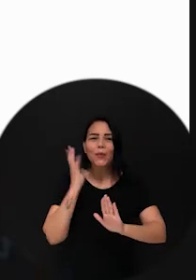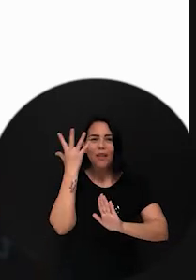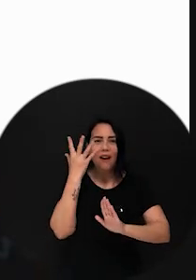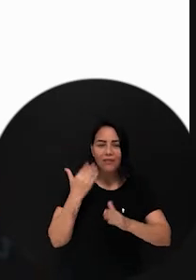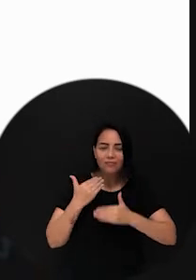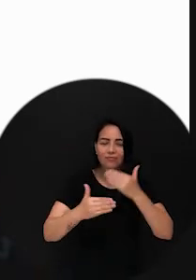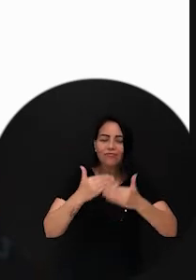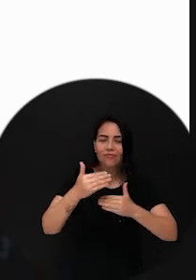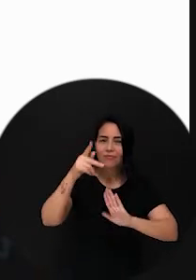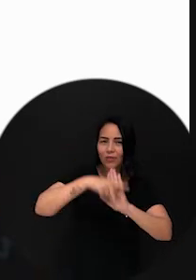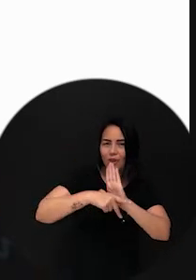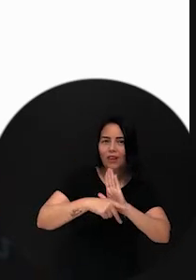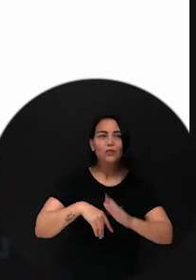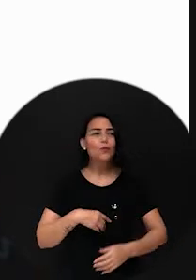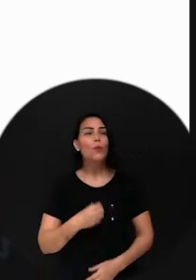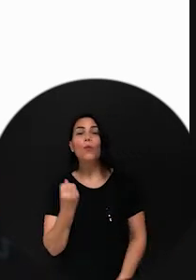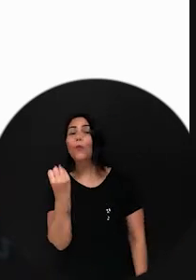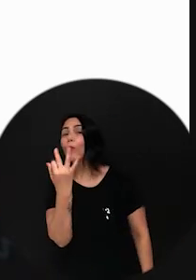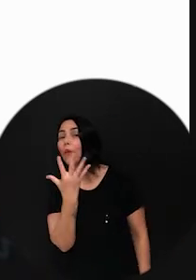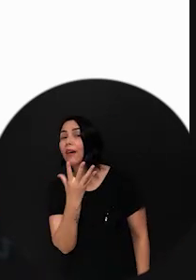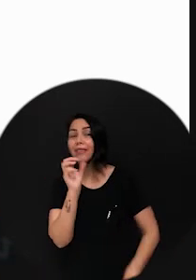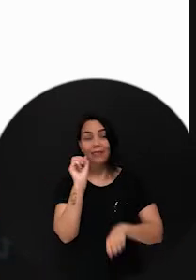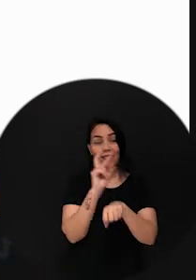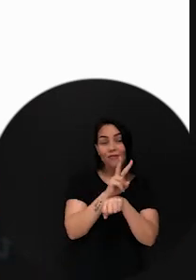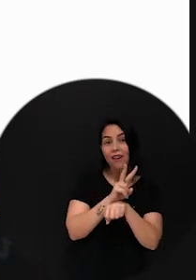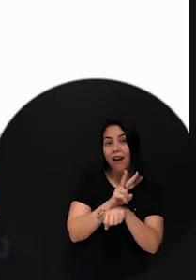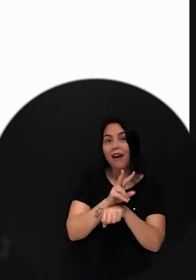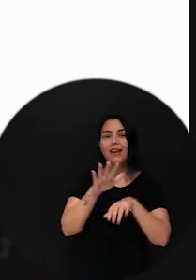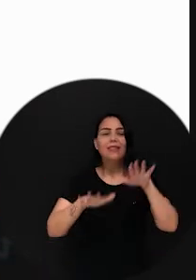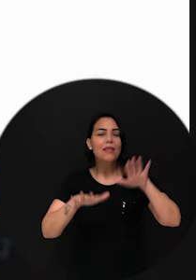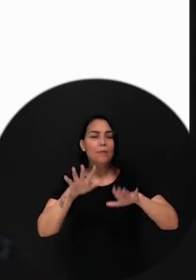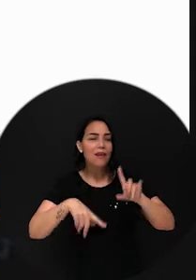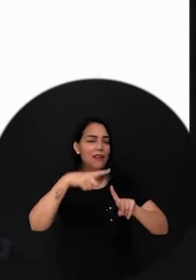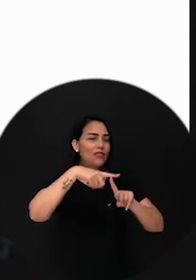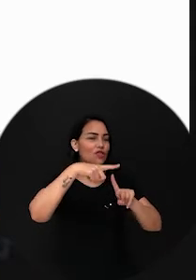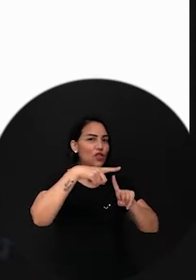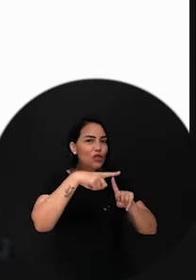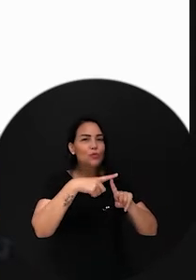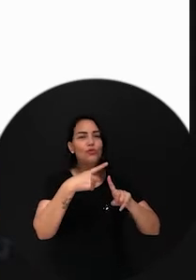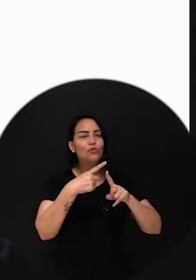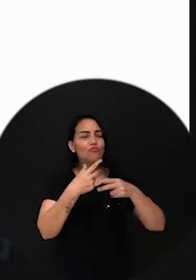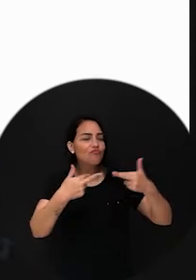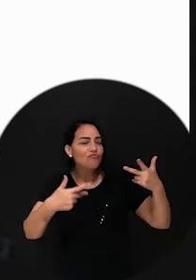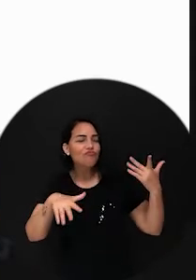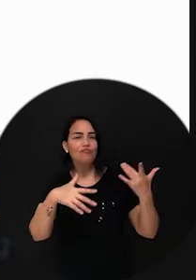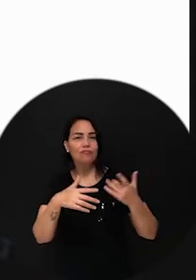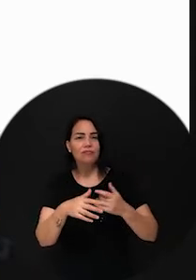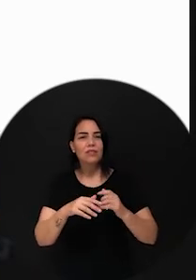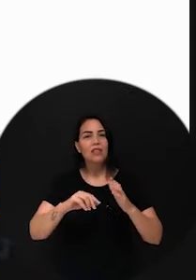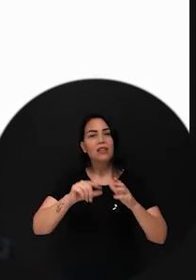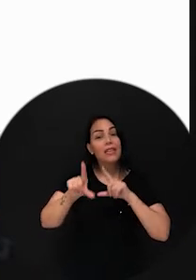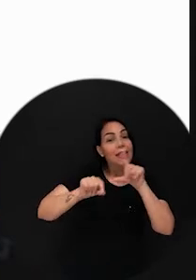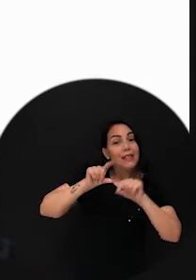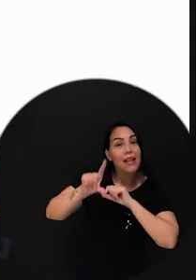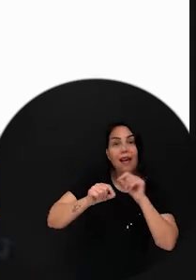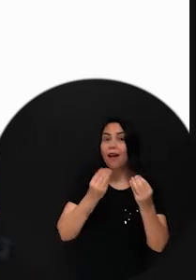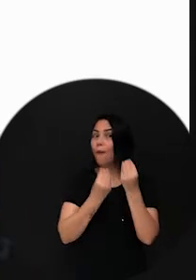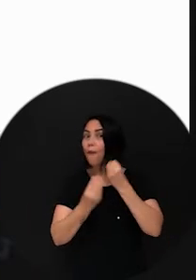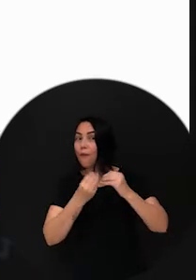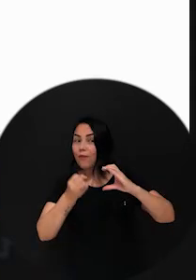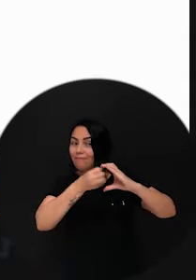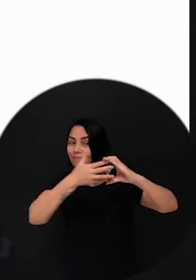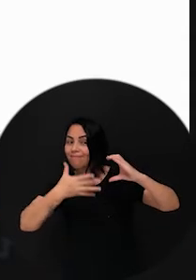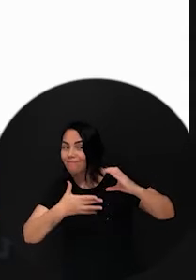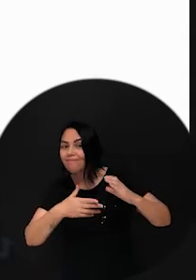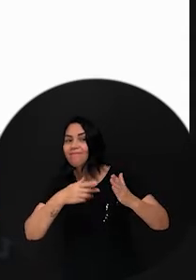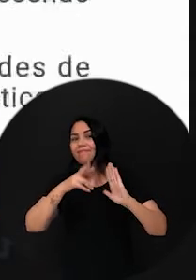número de vagas por instrumento, quais os critérios de seleção, e depois a gente fala um pouquinho sobre os resultados e as entrevistas